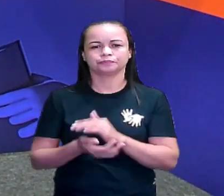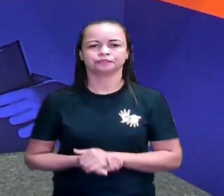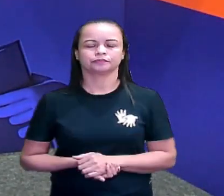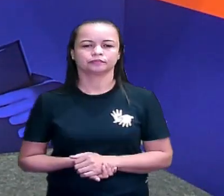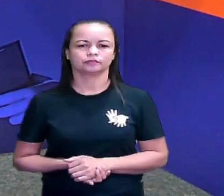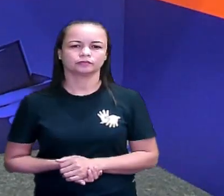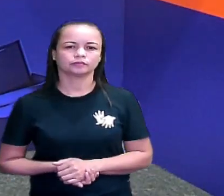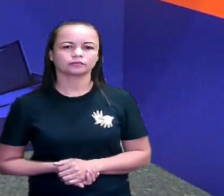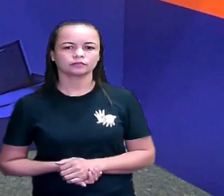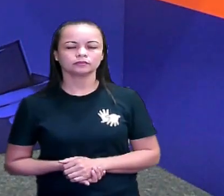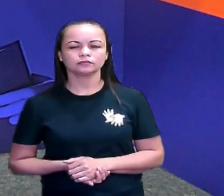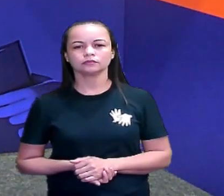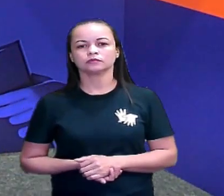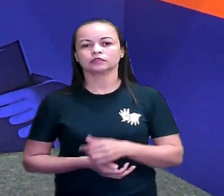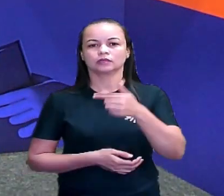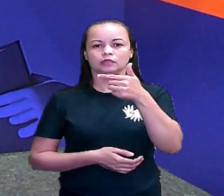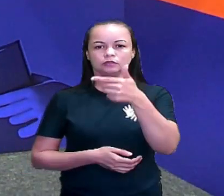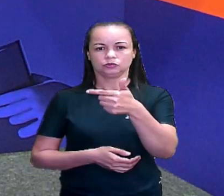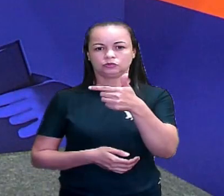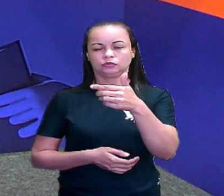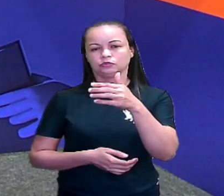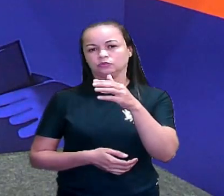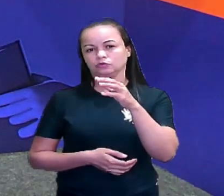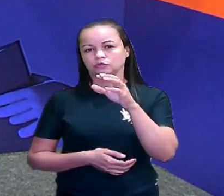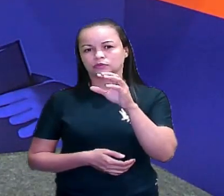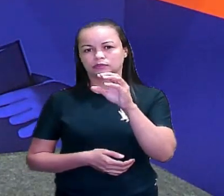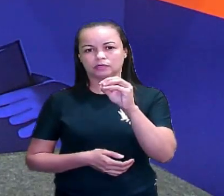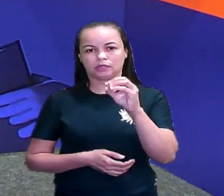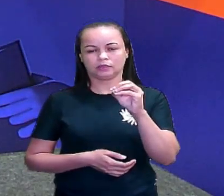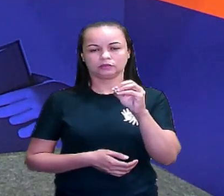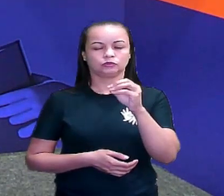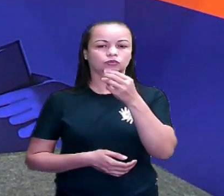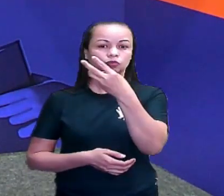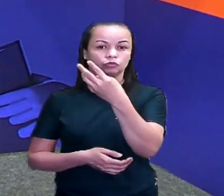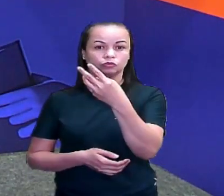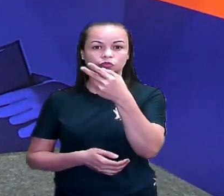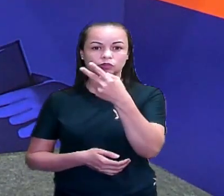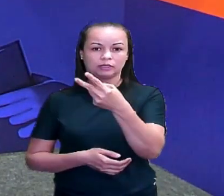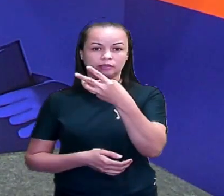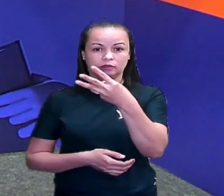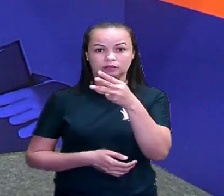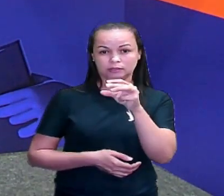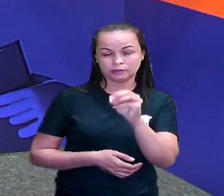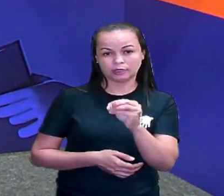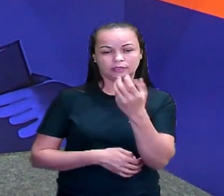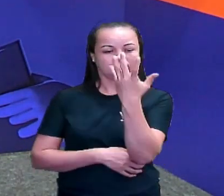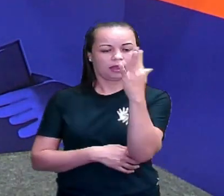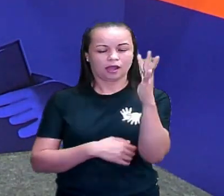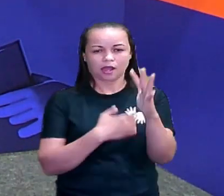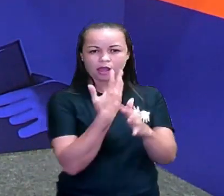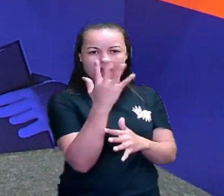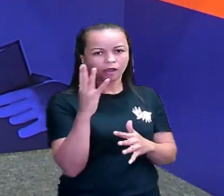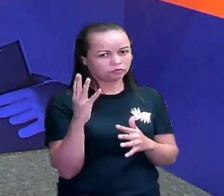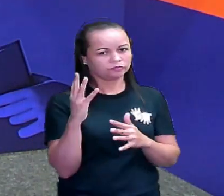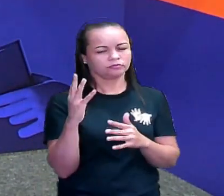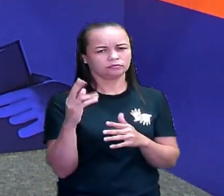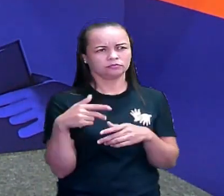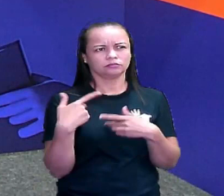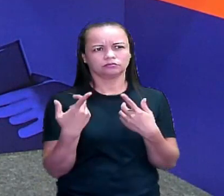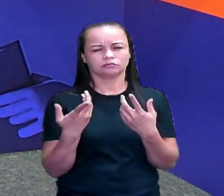Tengo, são 230 árvores. Por que 200? Porque em